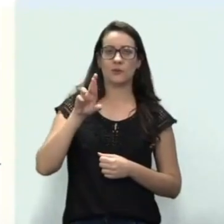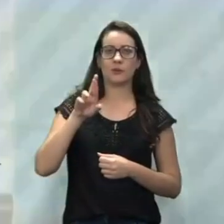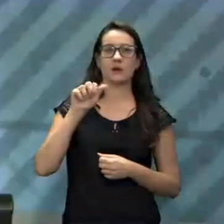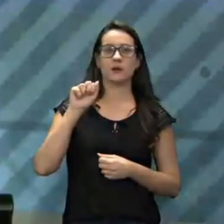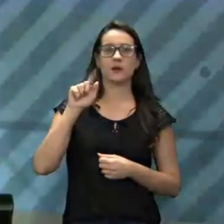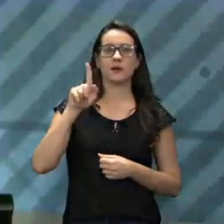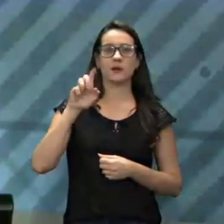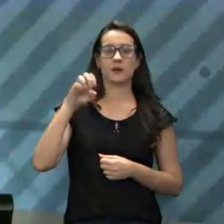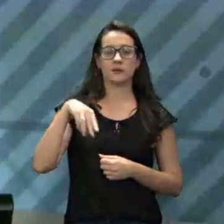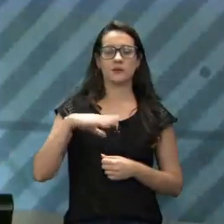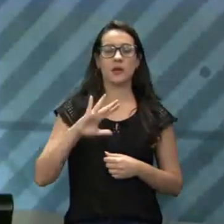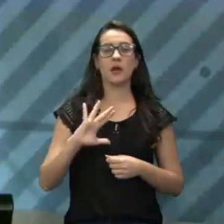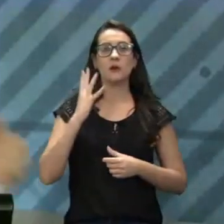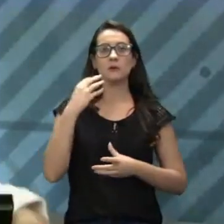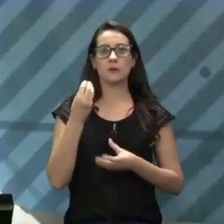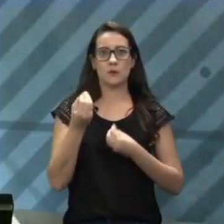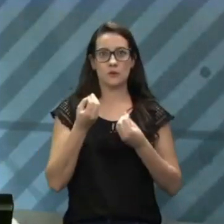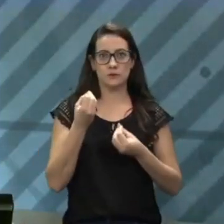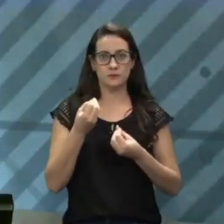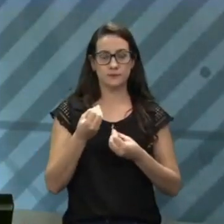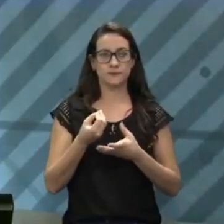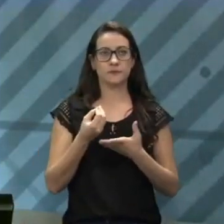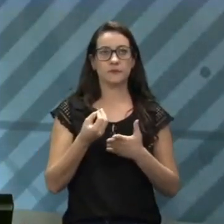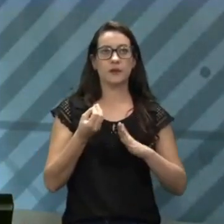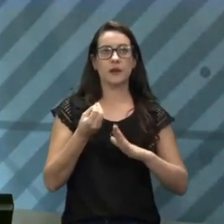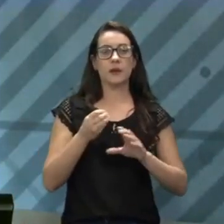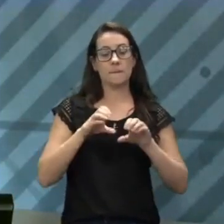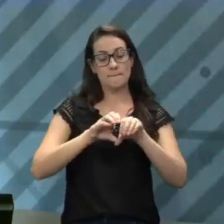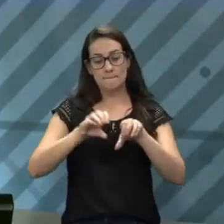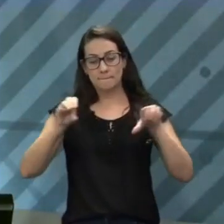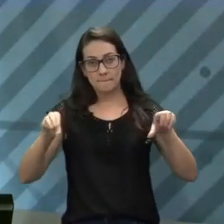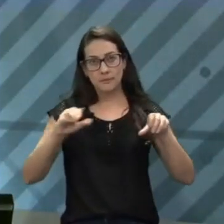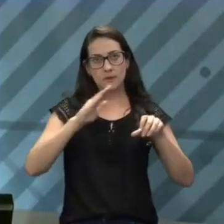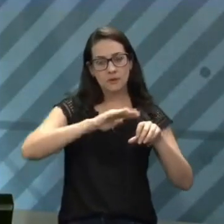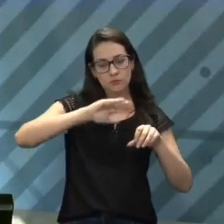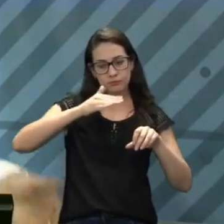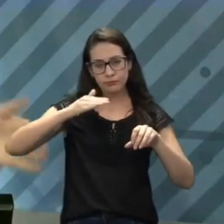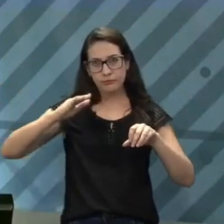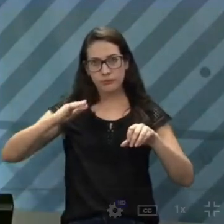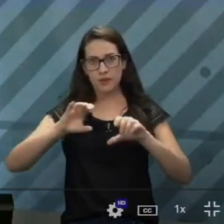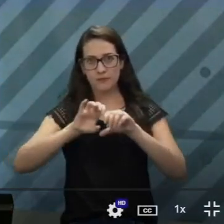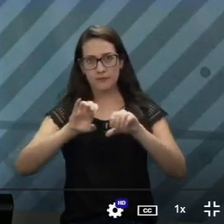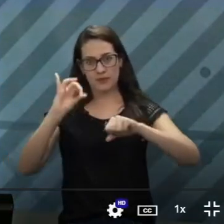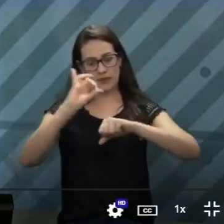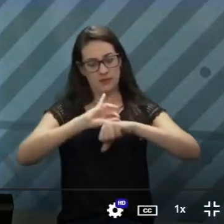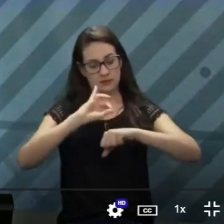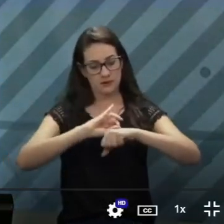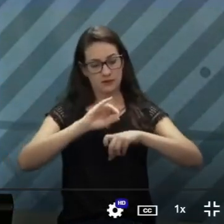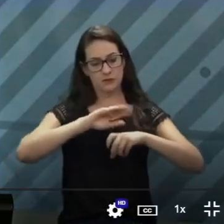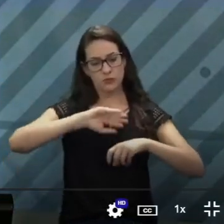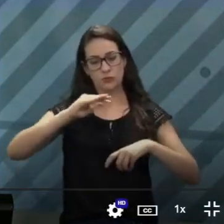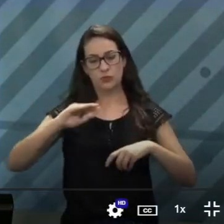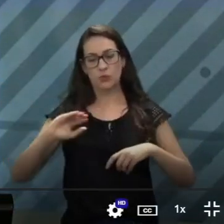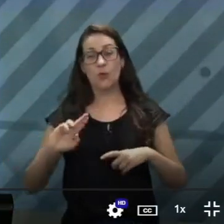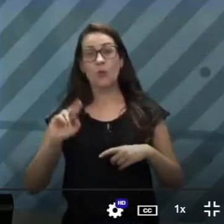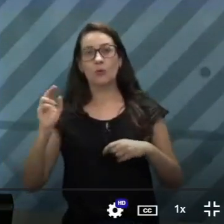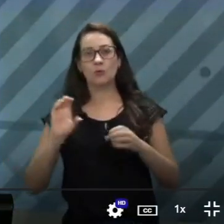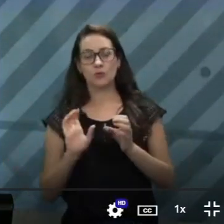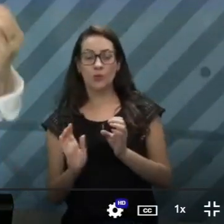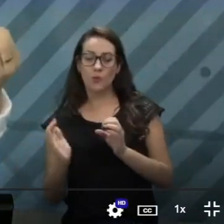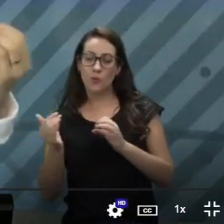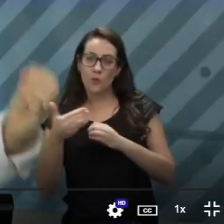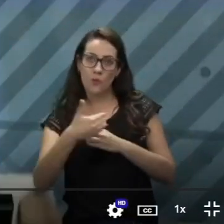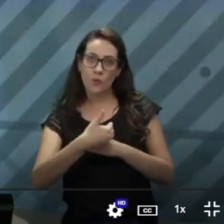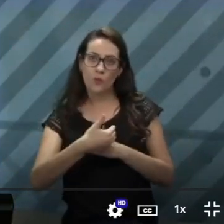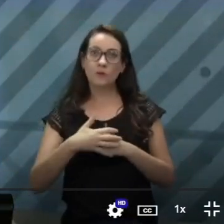ocorrer por meio da rugosidade que a gente tem na nossa barra de aço, ou por meio da curvatura da nossa barra no